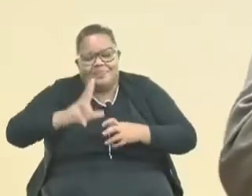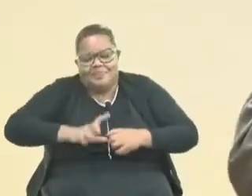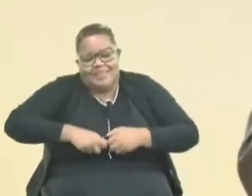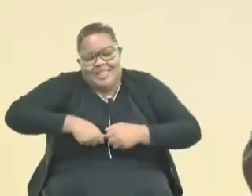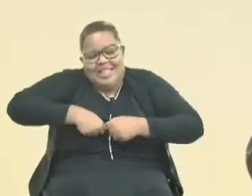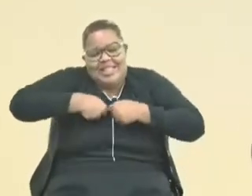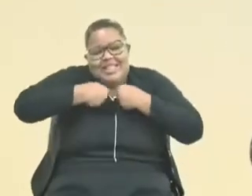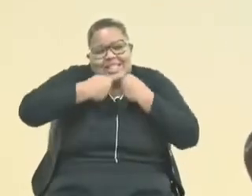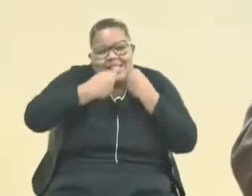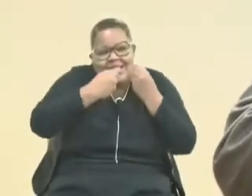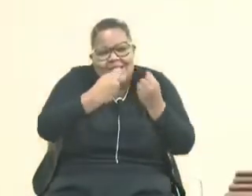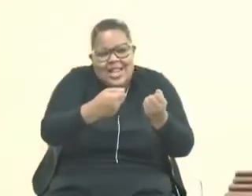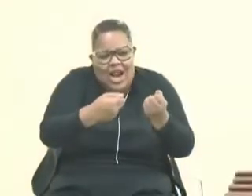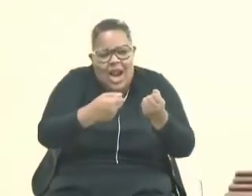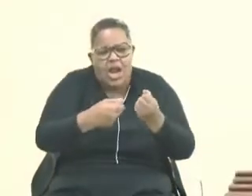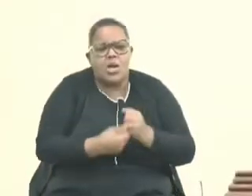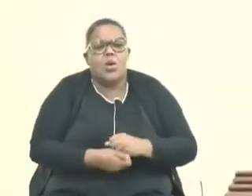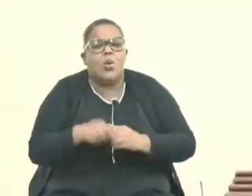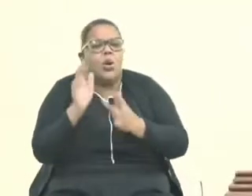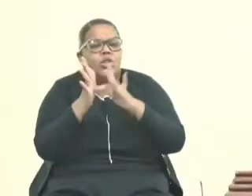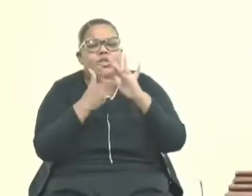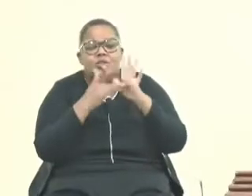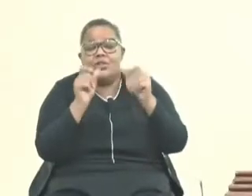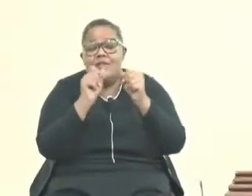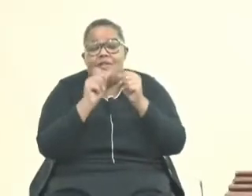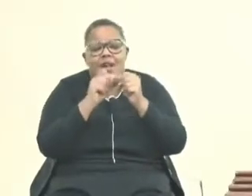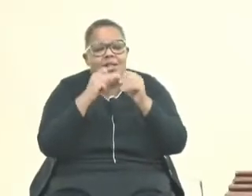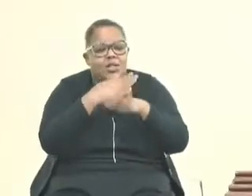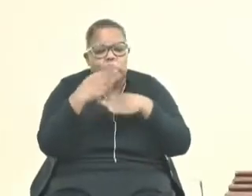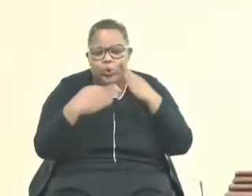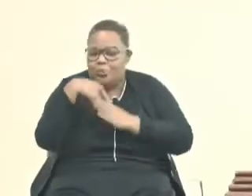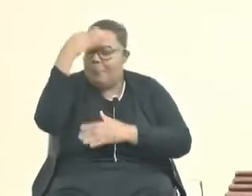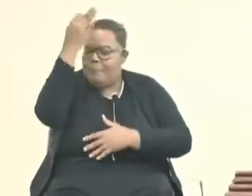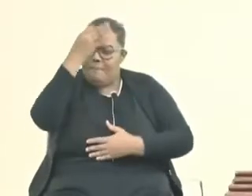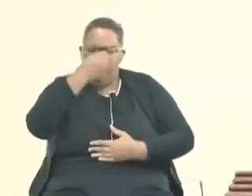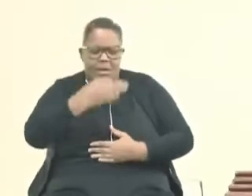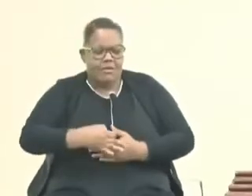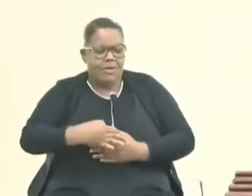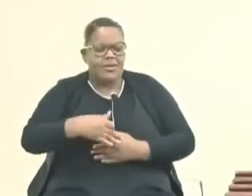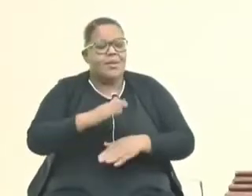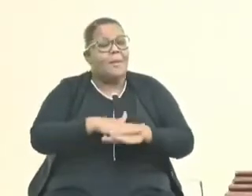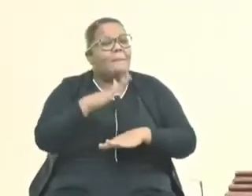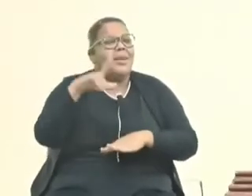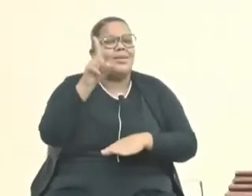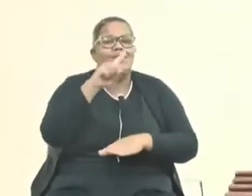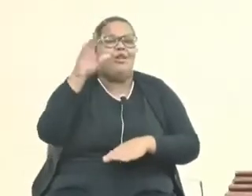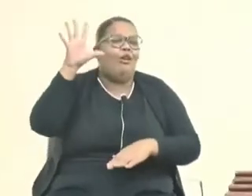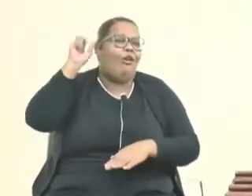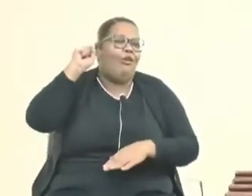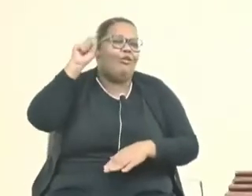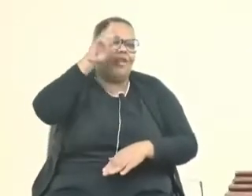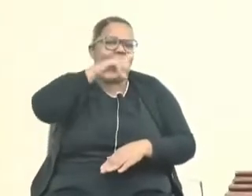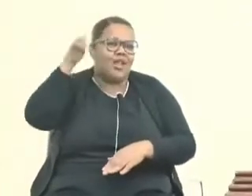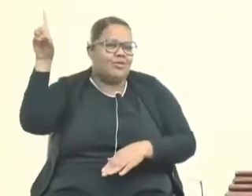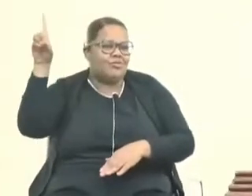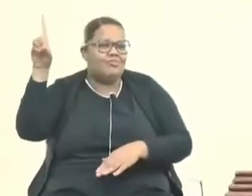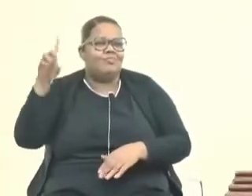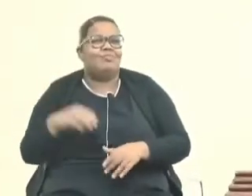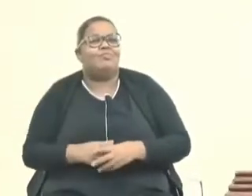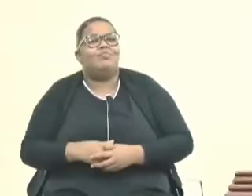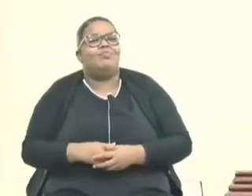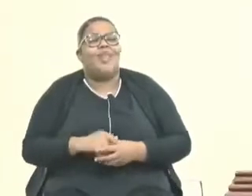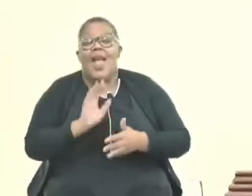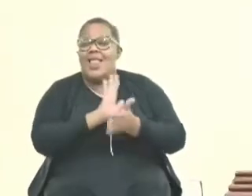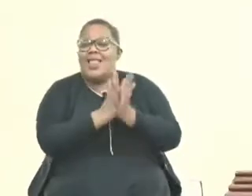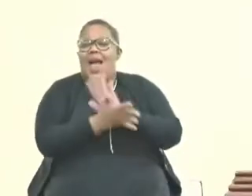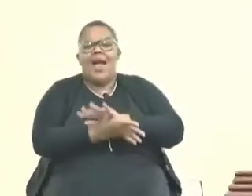a obra de Deus nos faz tudo certinho religiosamente mas ele já não ouvir mais o Deus da obra é nada é